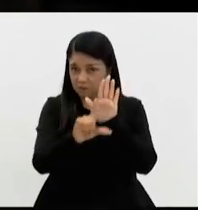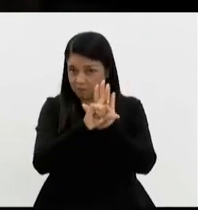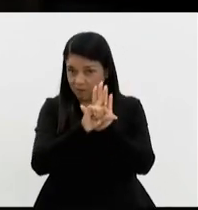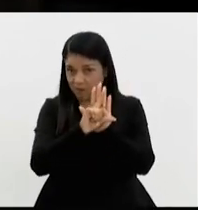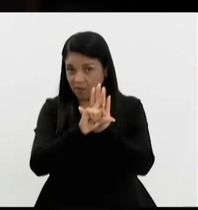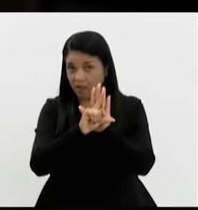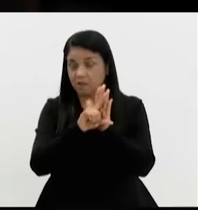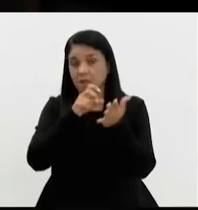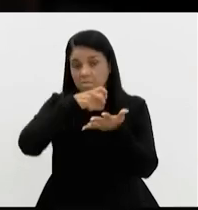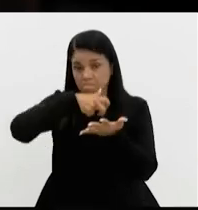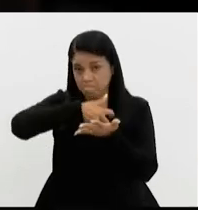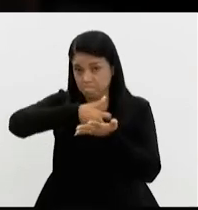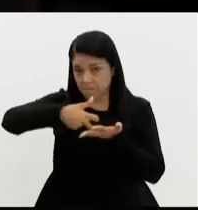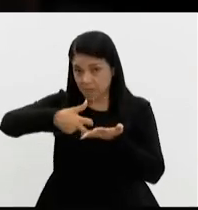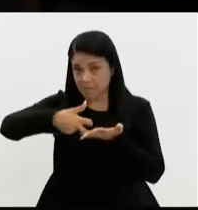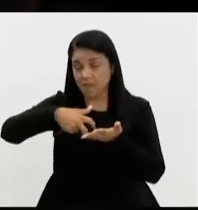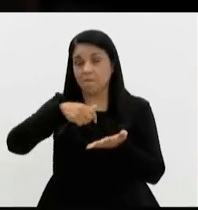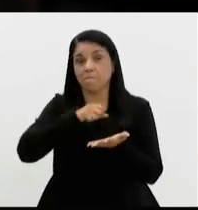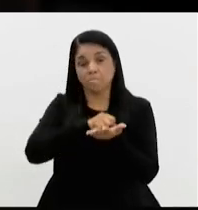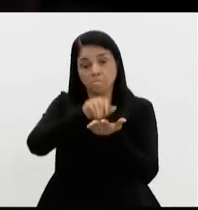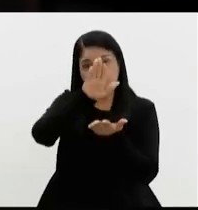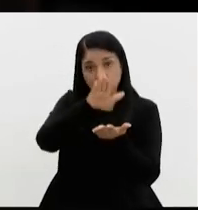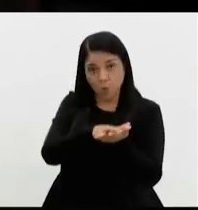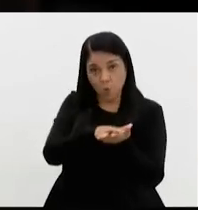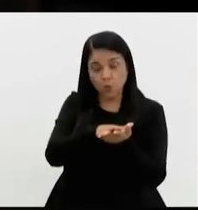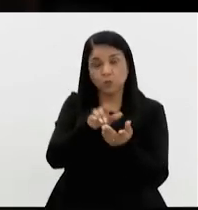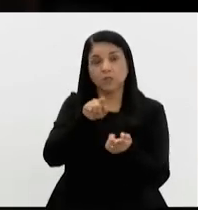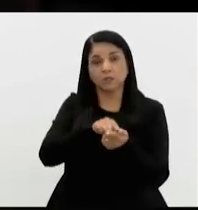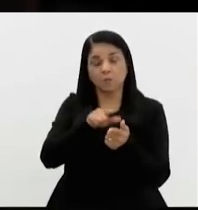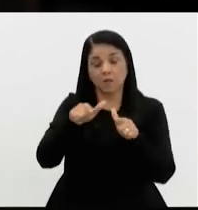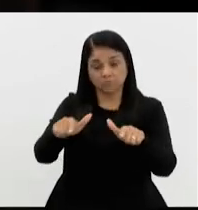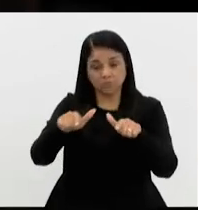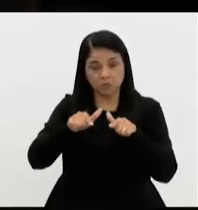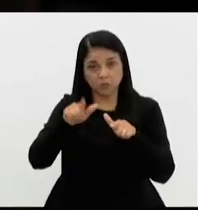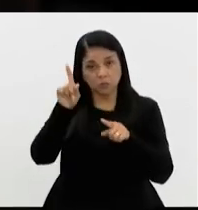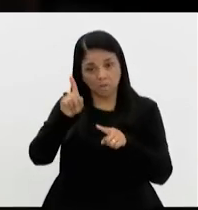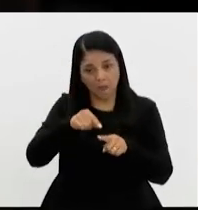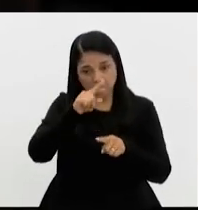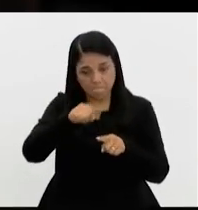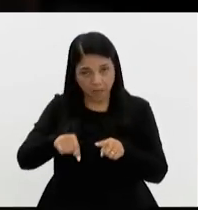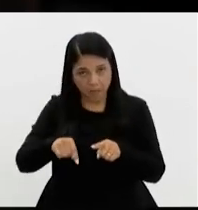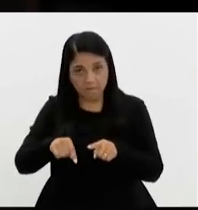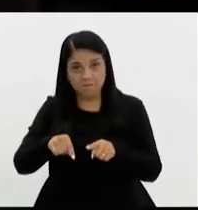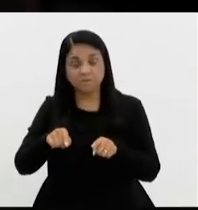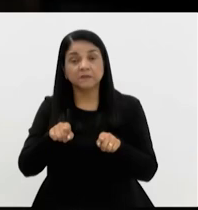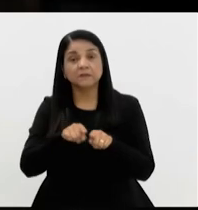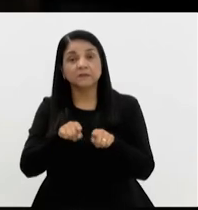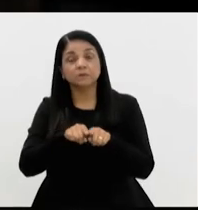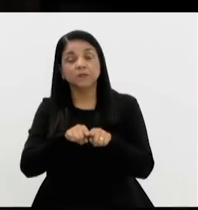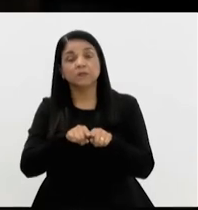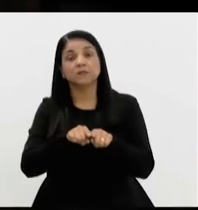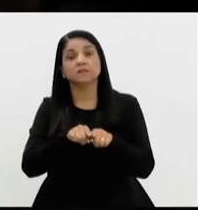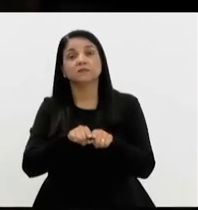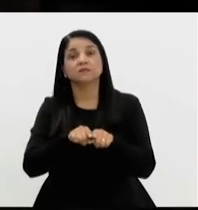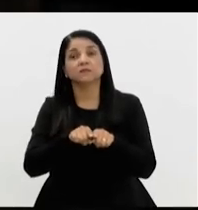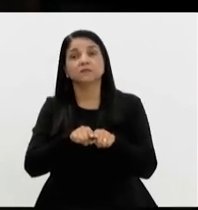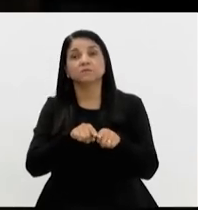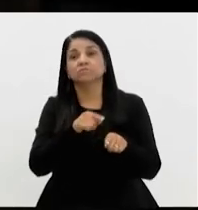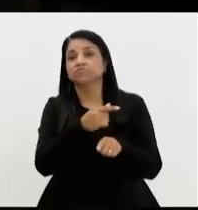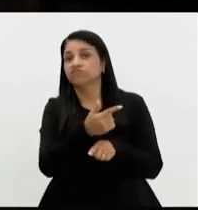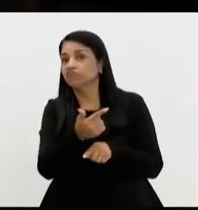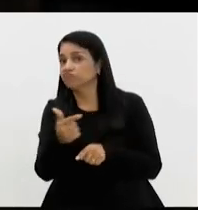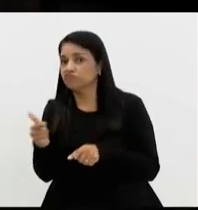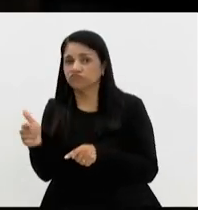variam desde multa até cassação do registro ou do diploma e mais que nada que não haverá